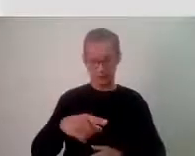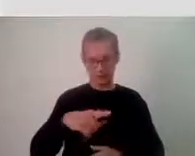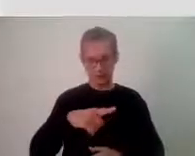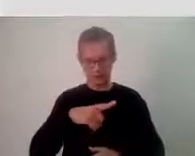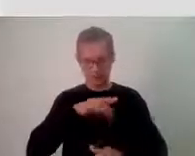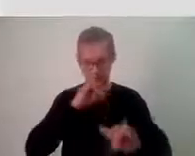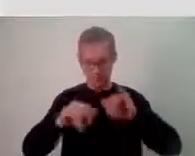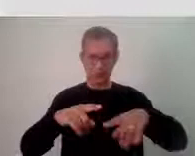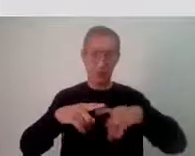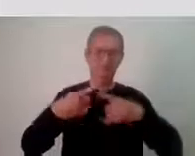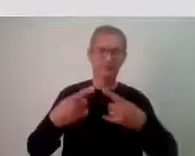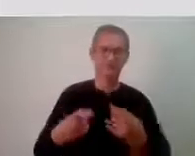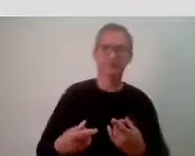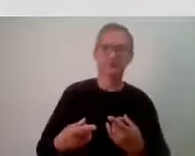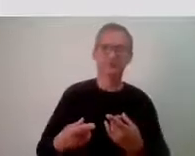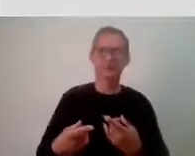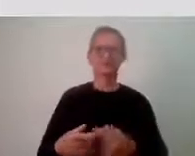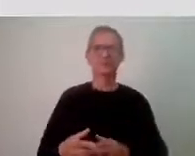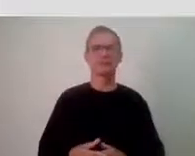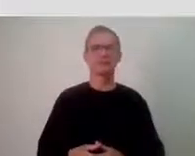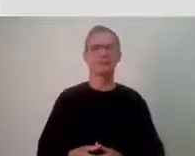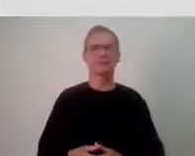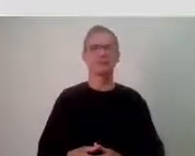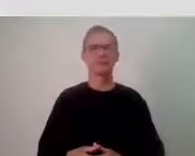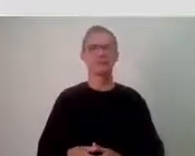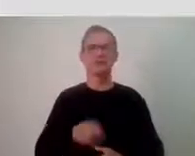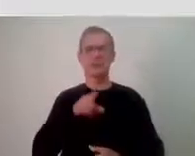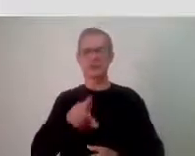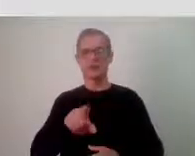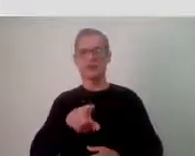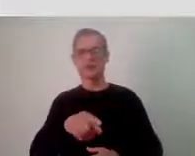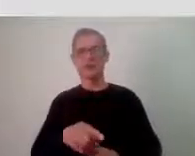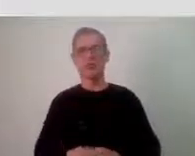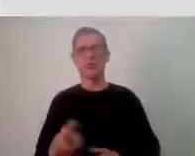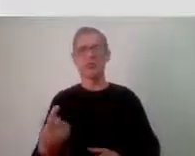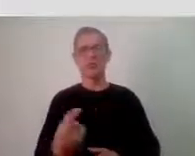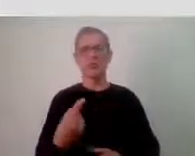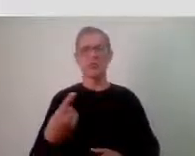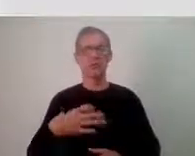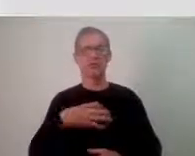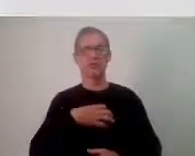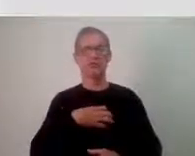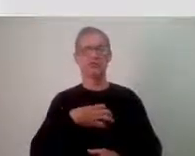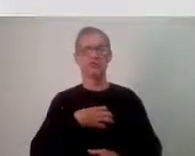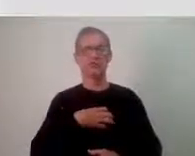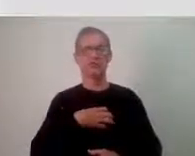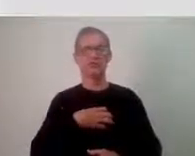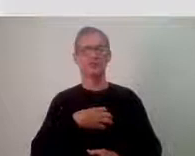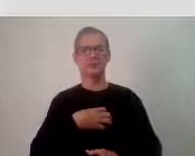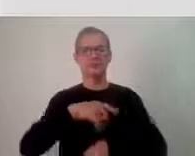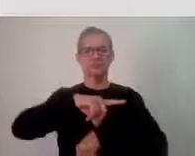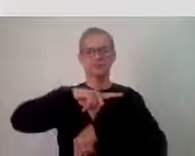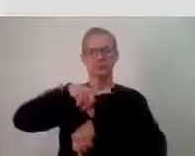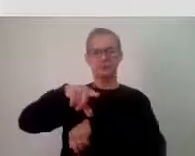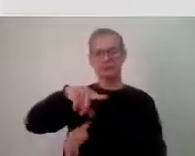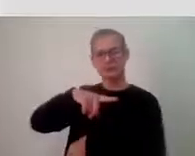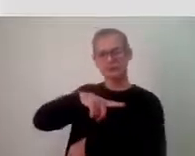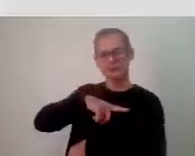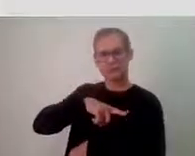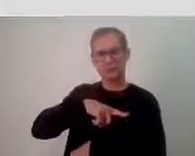disso. Seguinte, se você gira no sentido horário, você